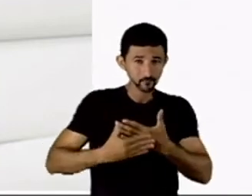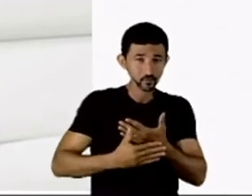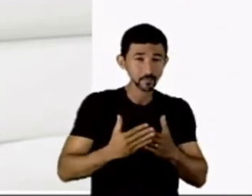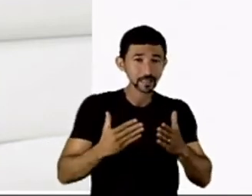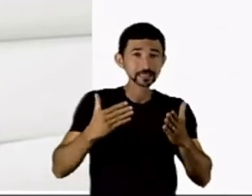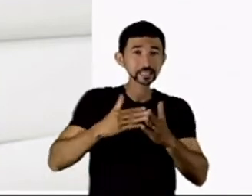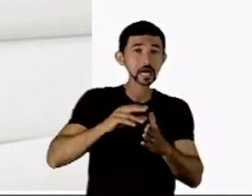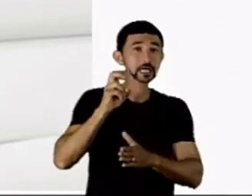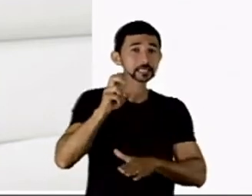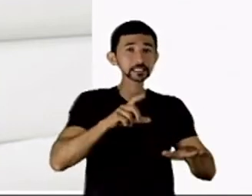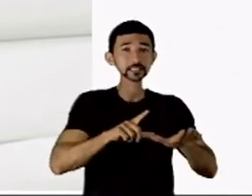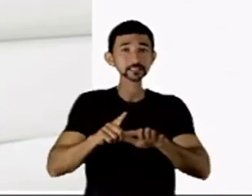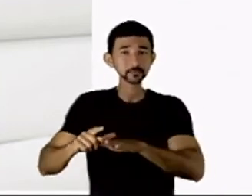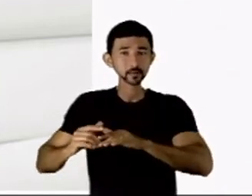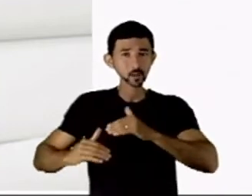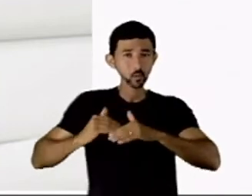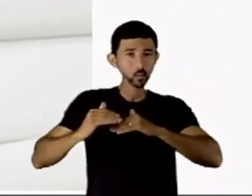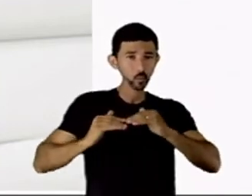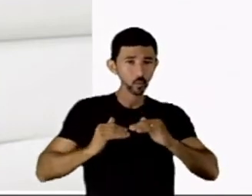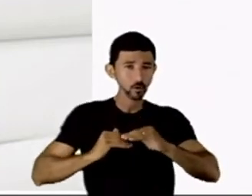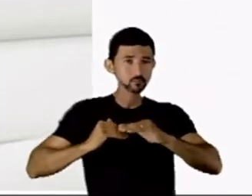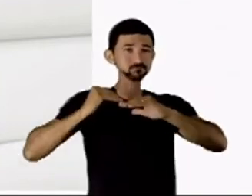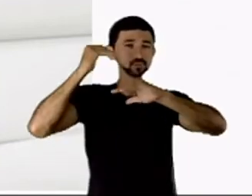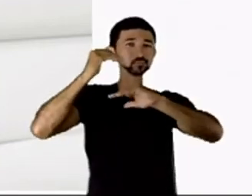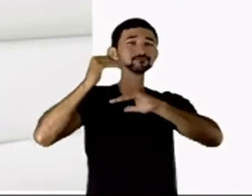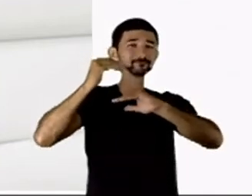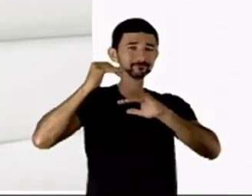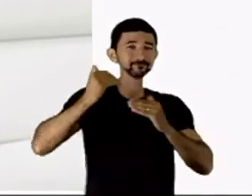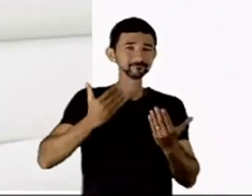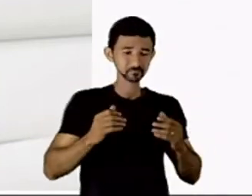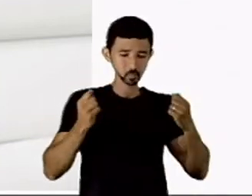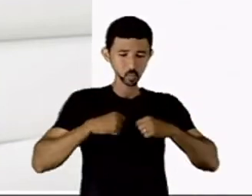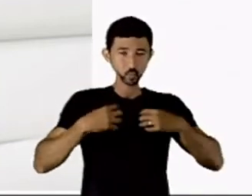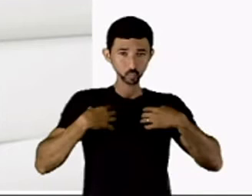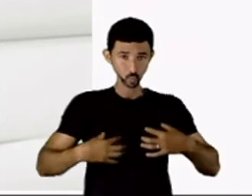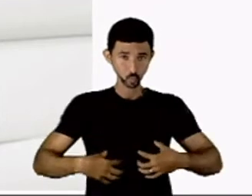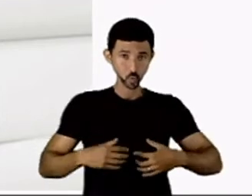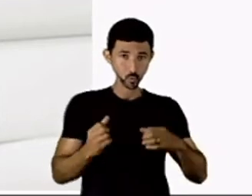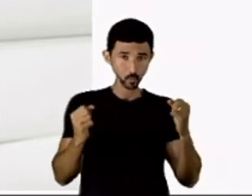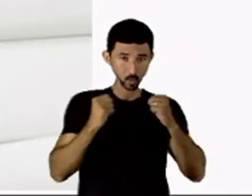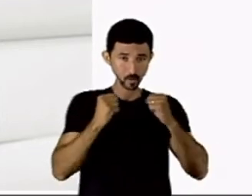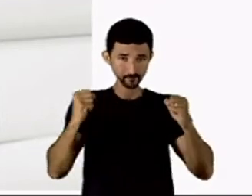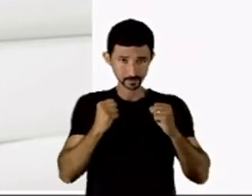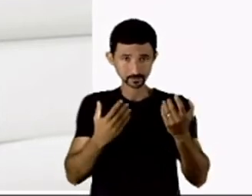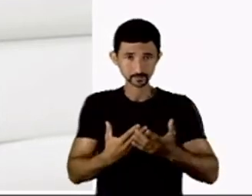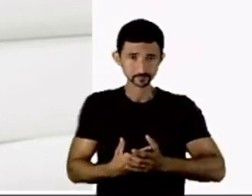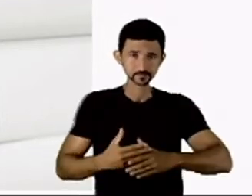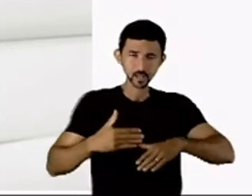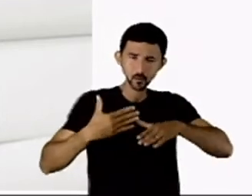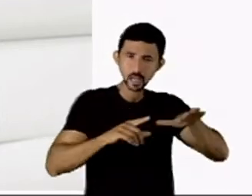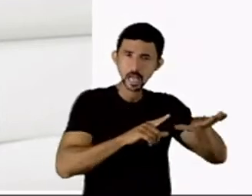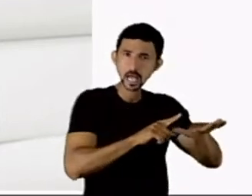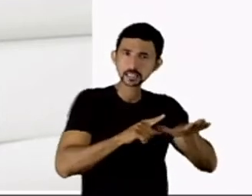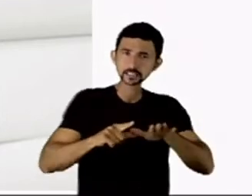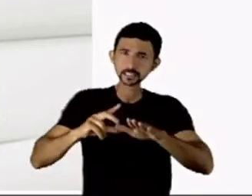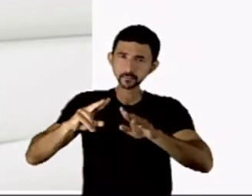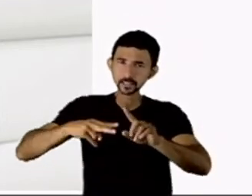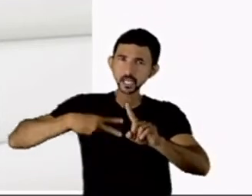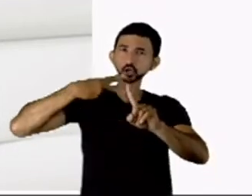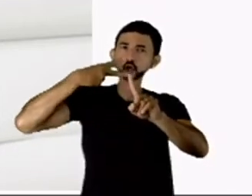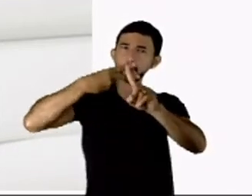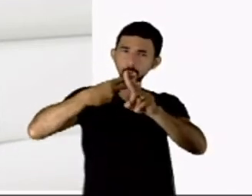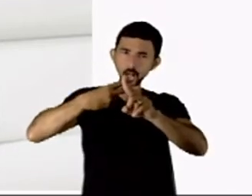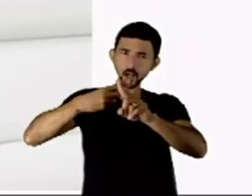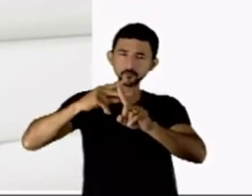quinta semana ele chegava num auge, digamos assim, de condicionamento físico, sendo que a cada semana ele dobrava